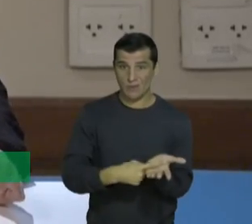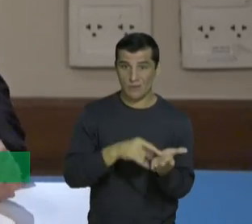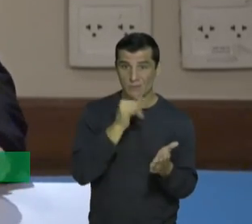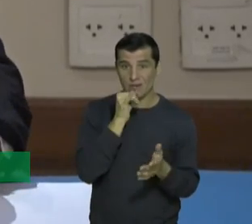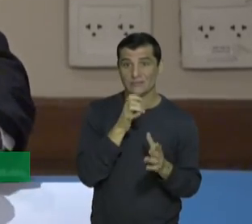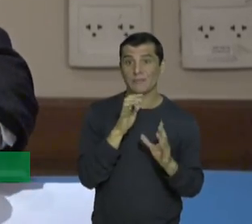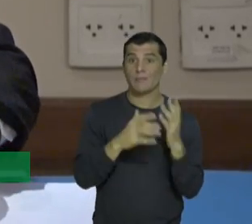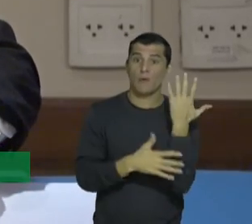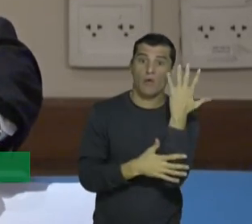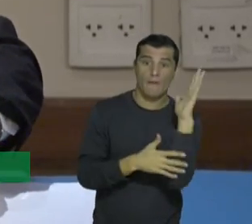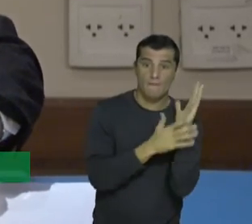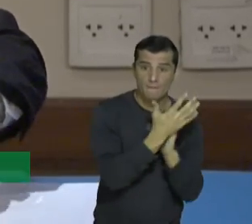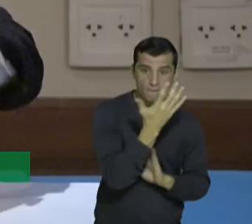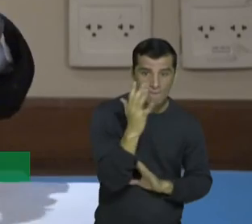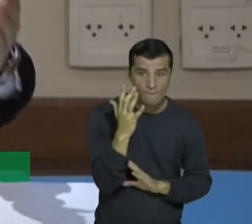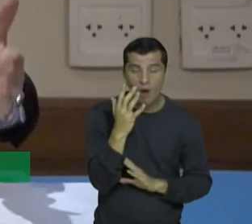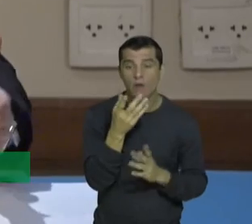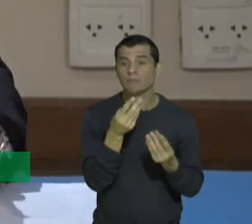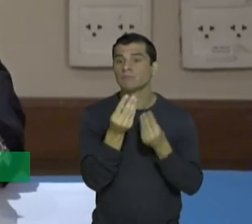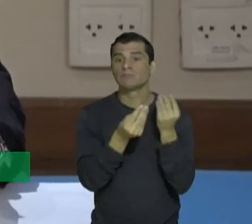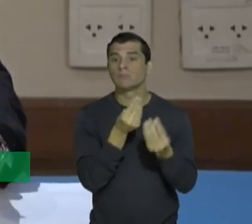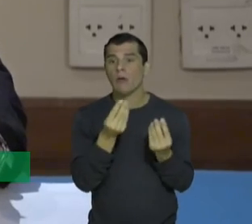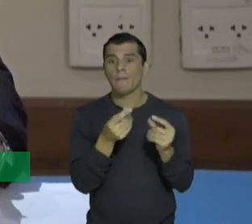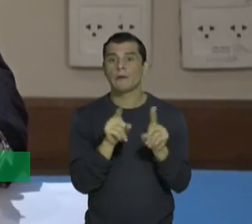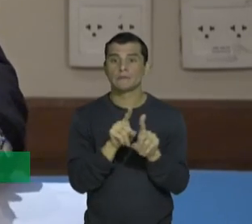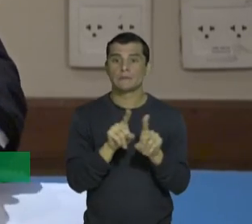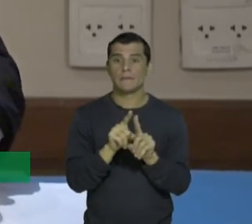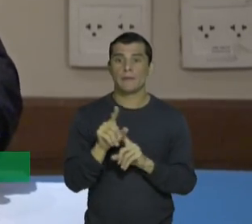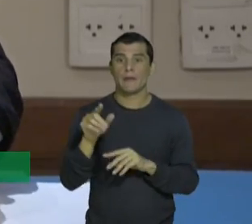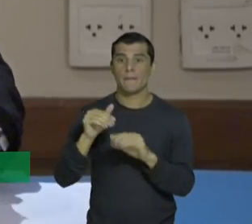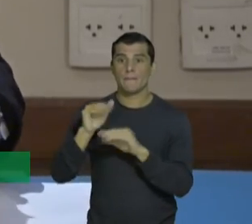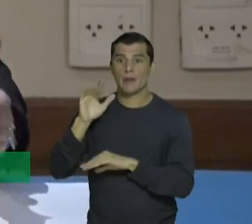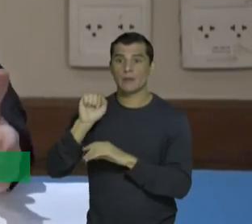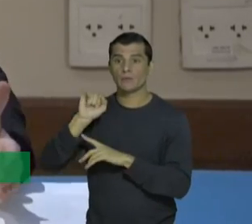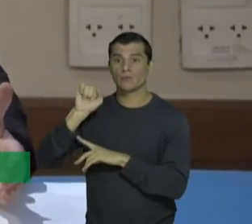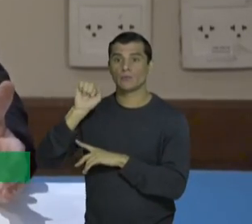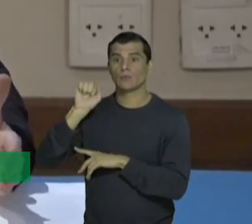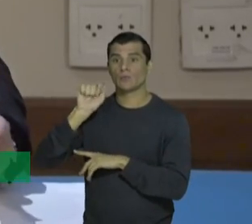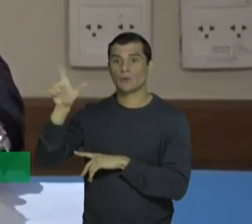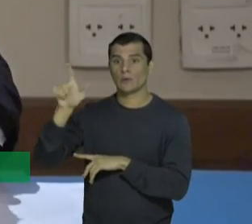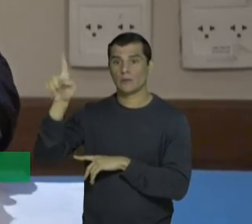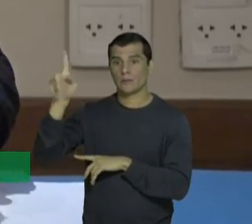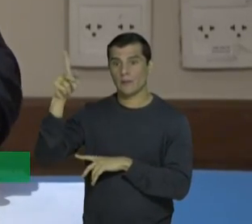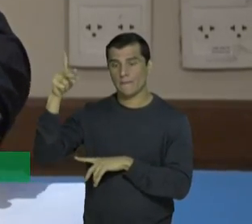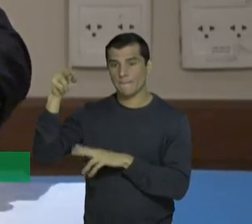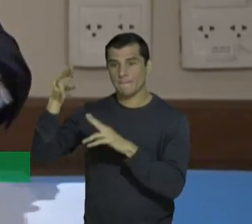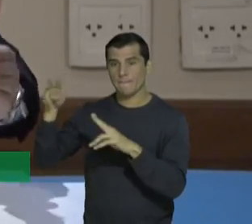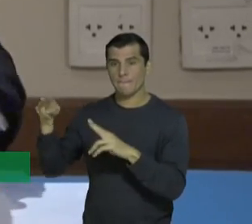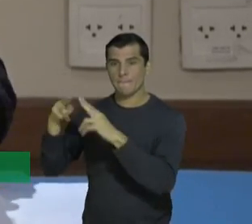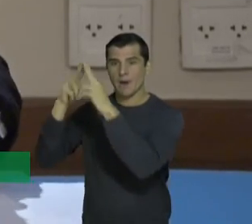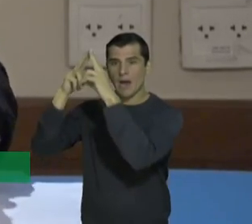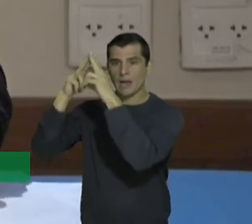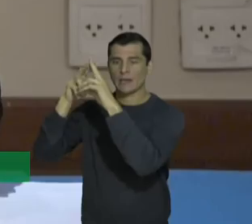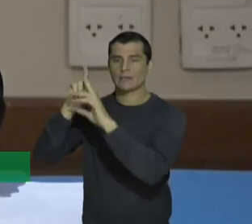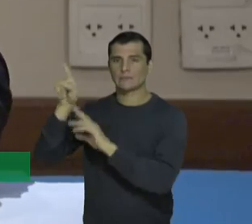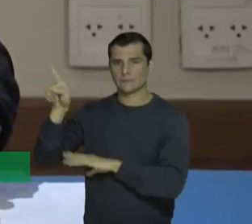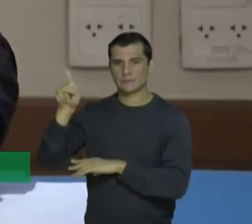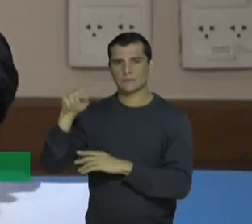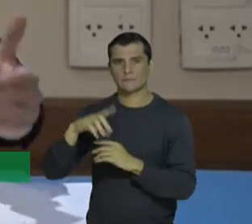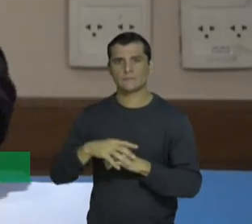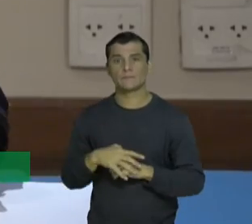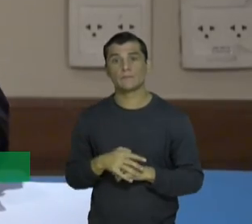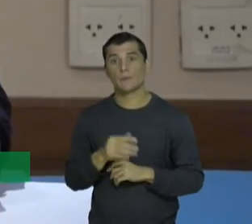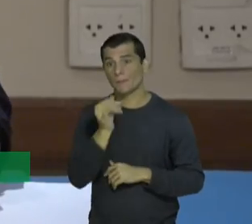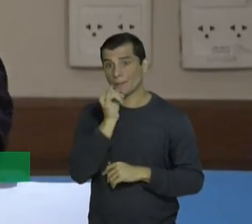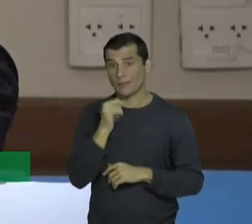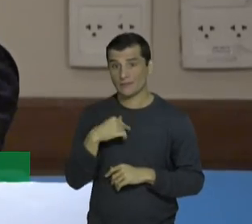estação maior até do que que as exigências do acordo de Paris de modo que h de modo que daqui a pouco se